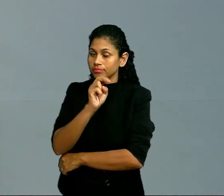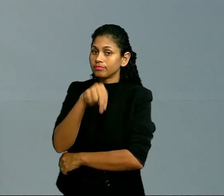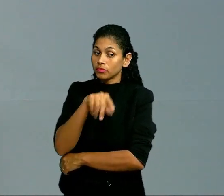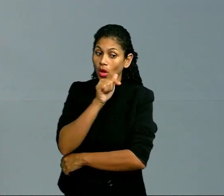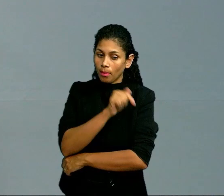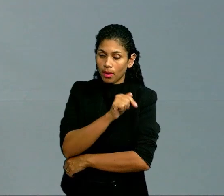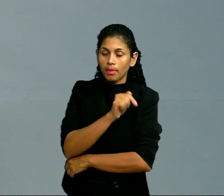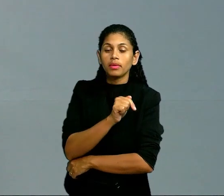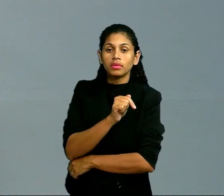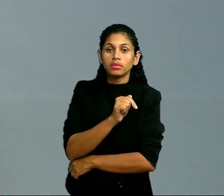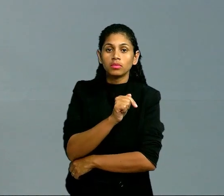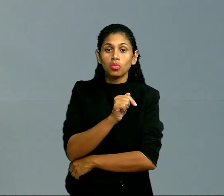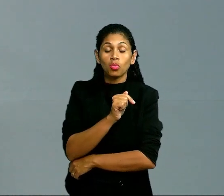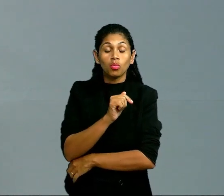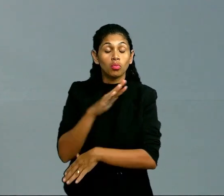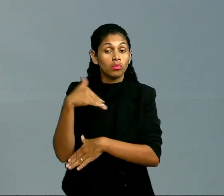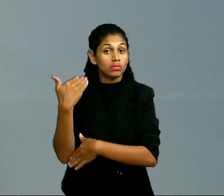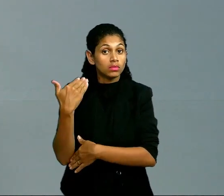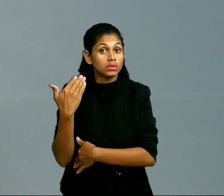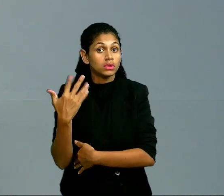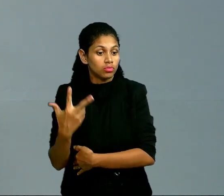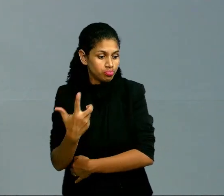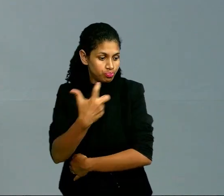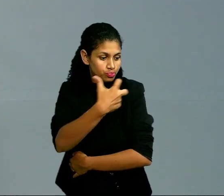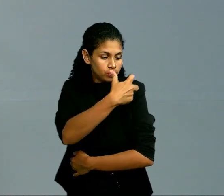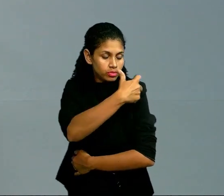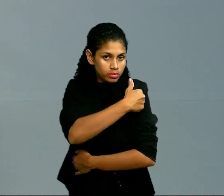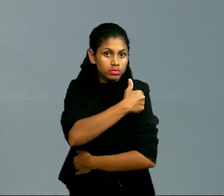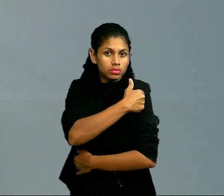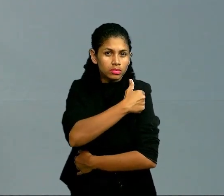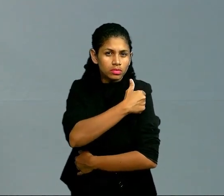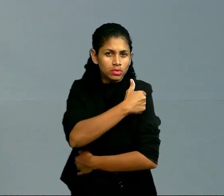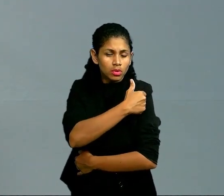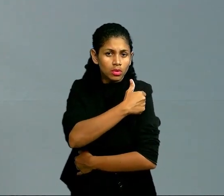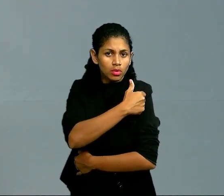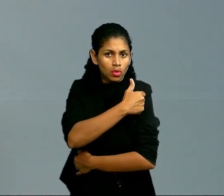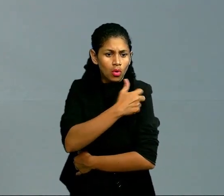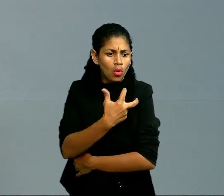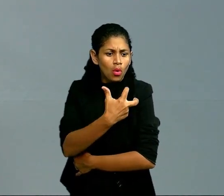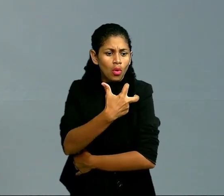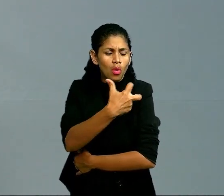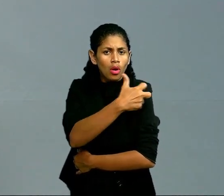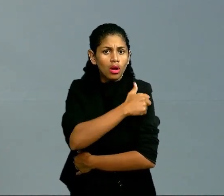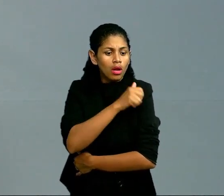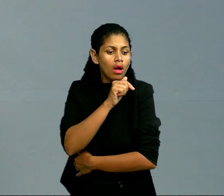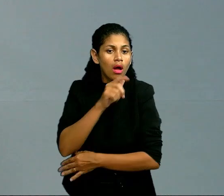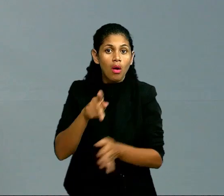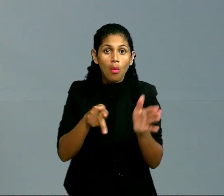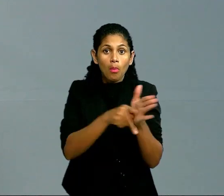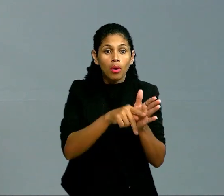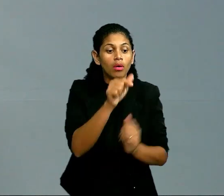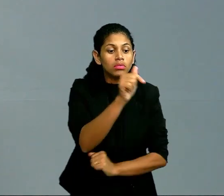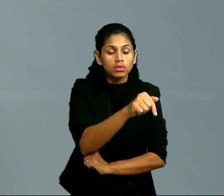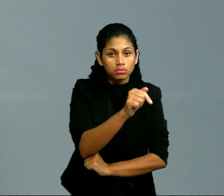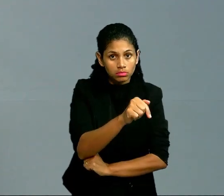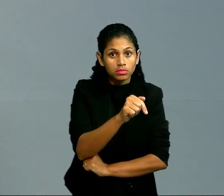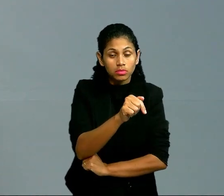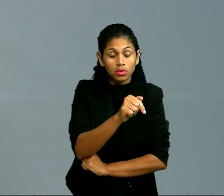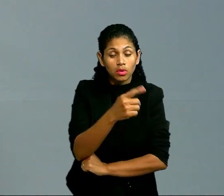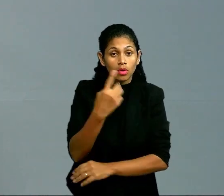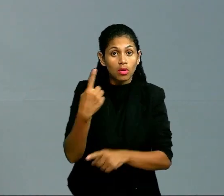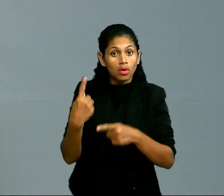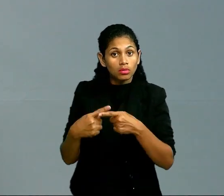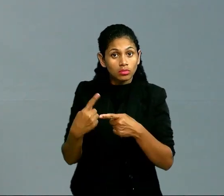próprio vírus, tá? Só que em forma atenuada, né? Por quê? Porque o meu corpo ele vai estar mais fácil de